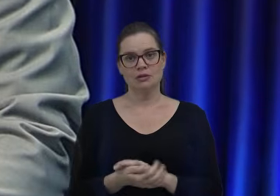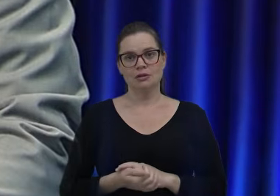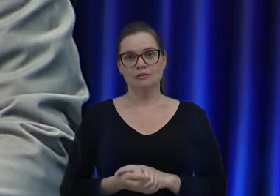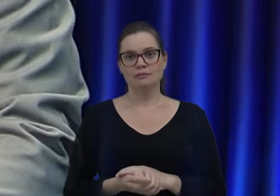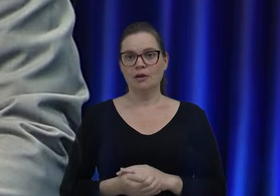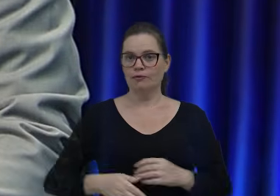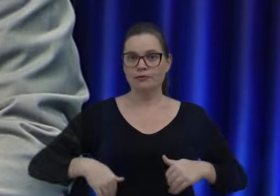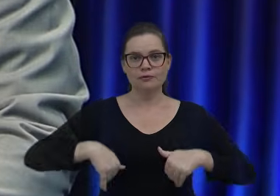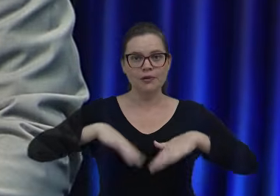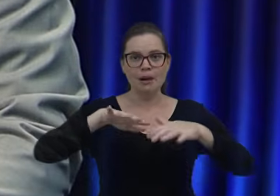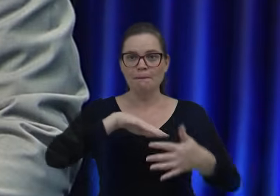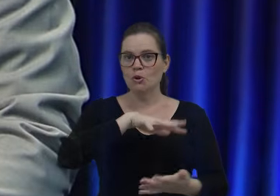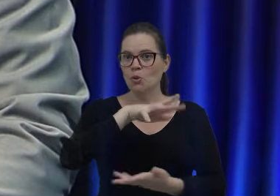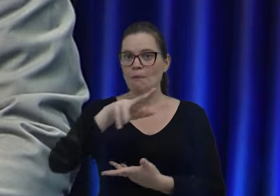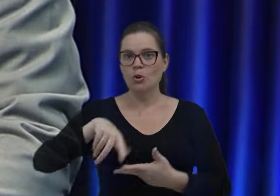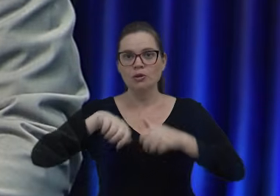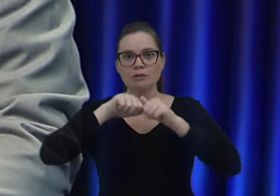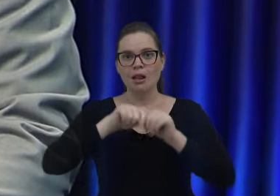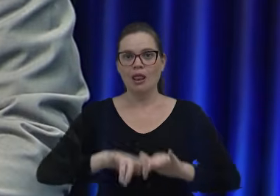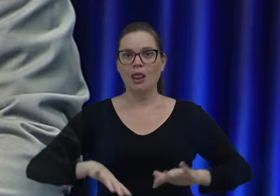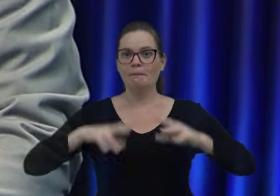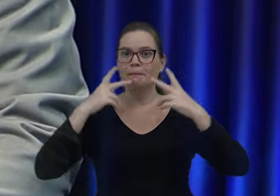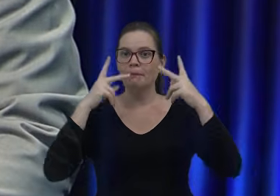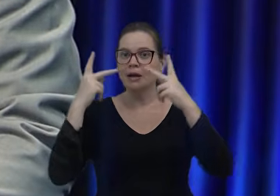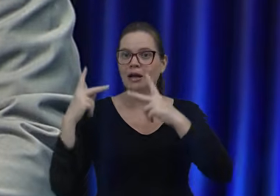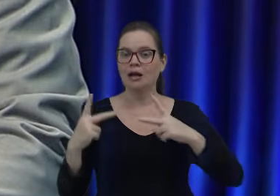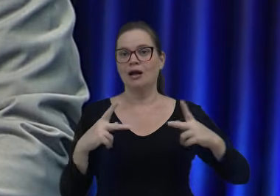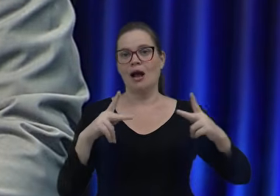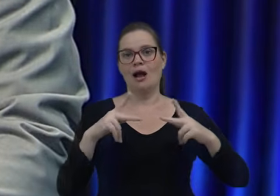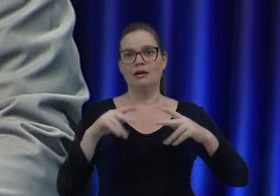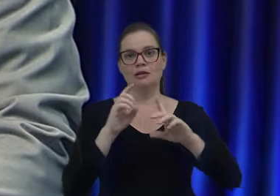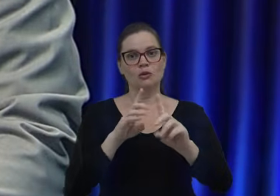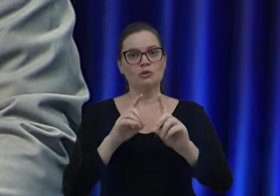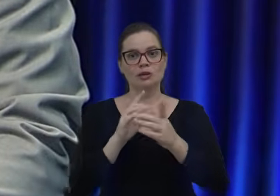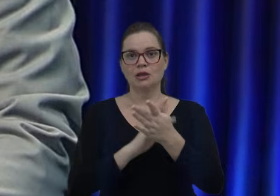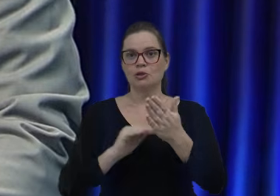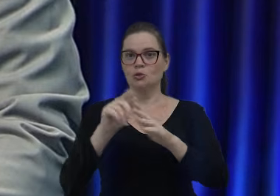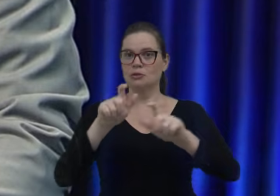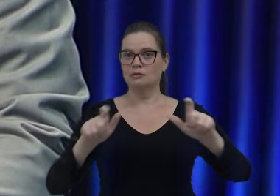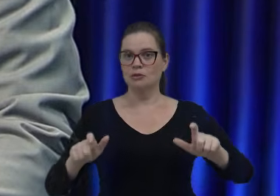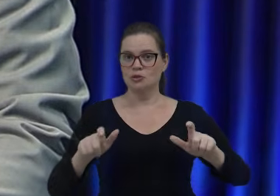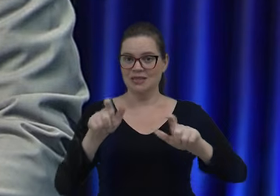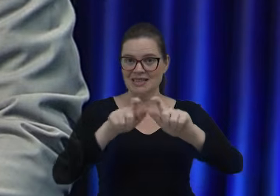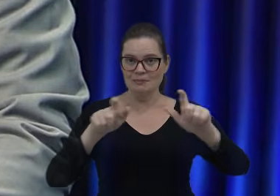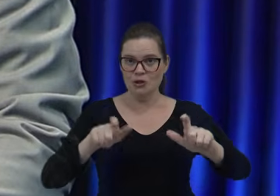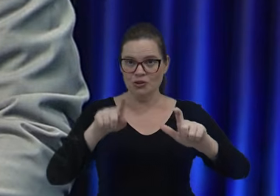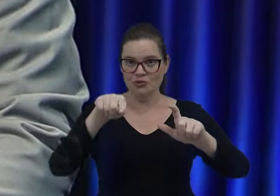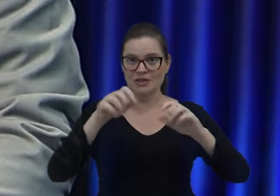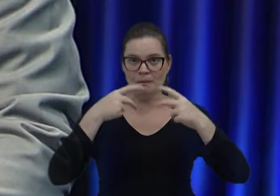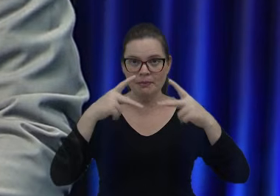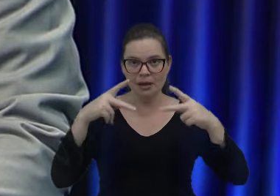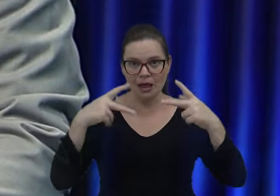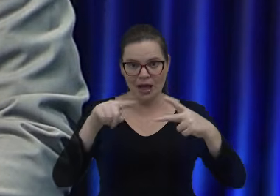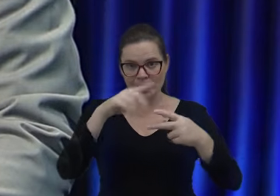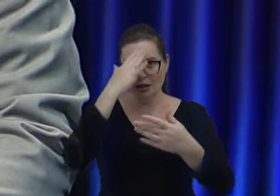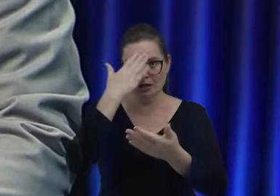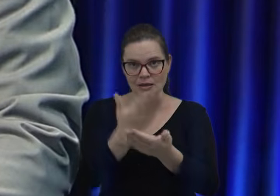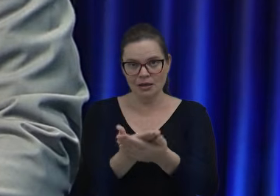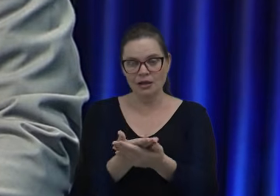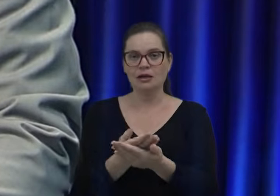mundo, pregai o evangelho a toda criatura. Aquele que crê será